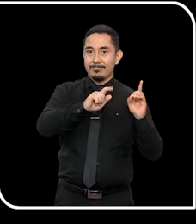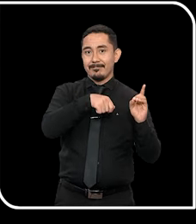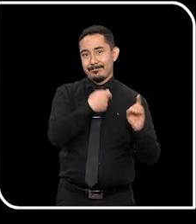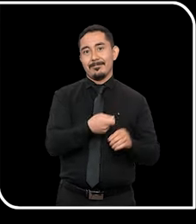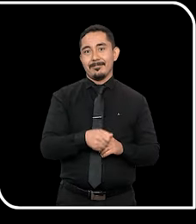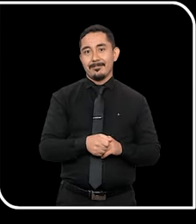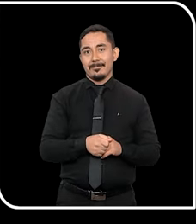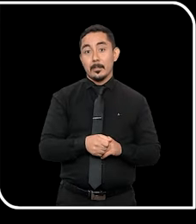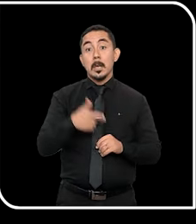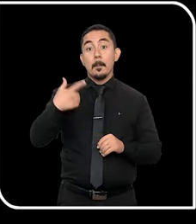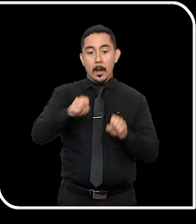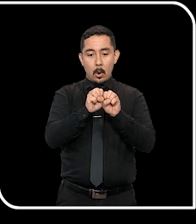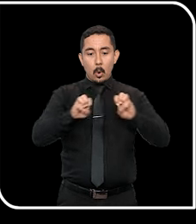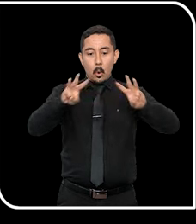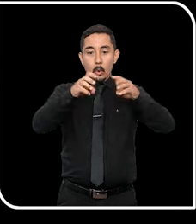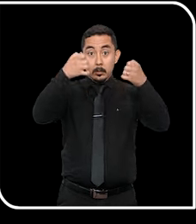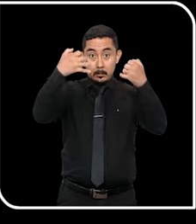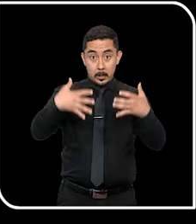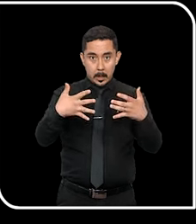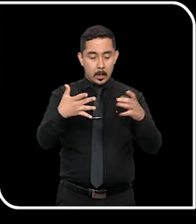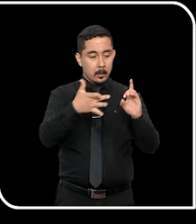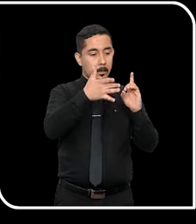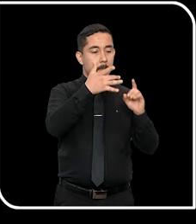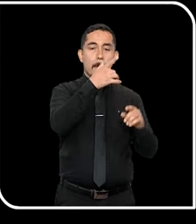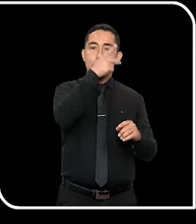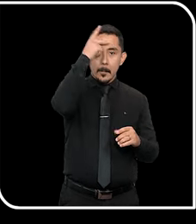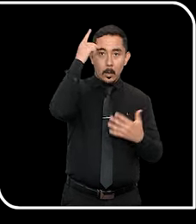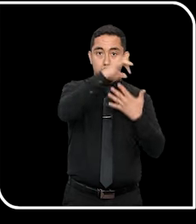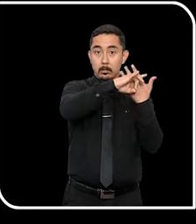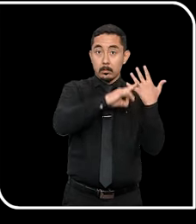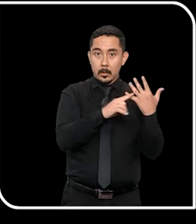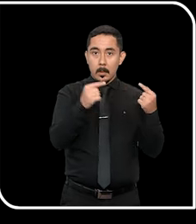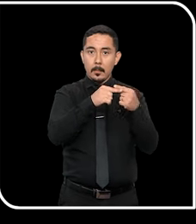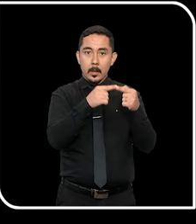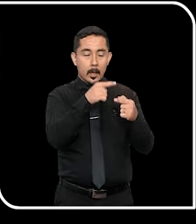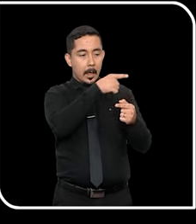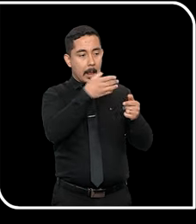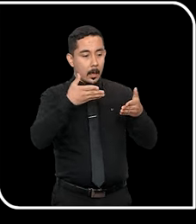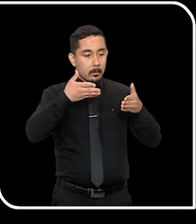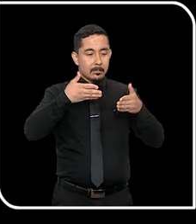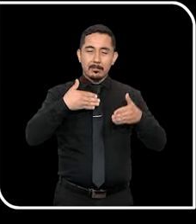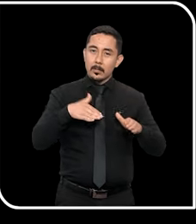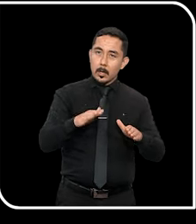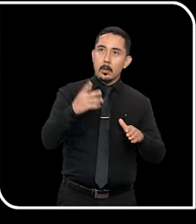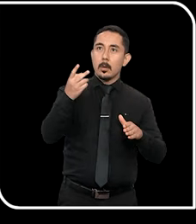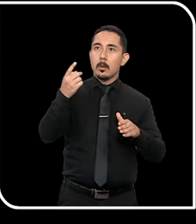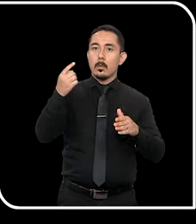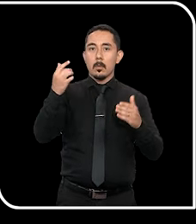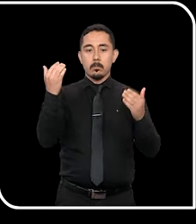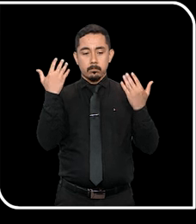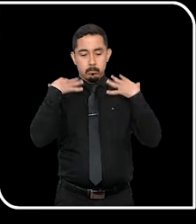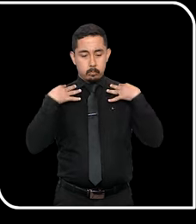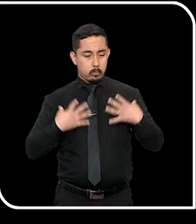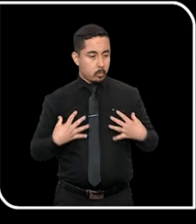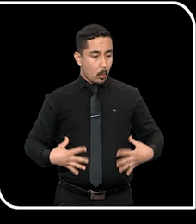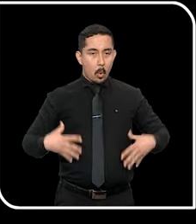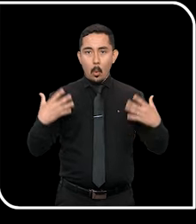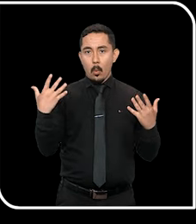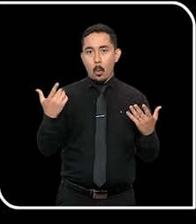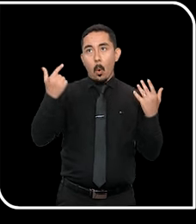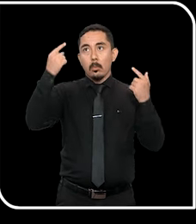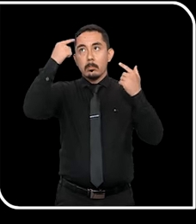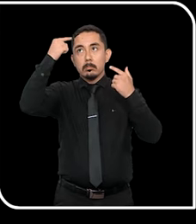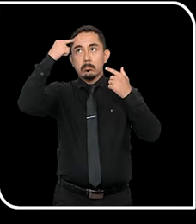deficiência são aquelas que têm impedimentos de natureza física mental intelectual ou sensorial